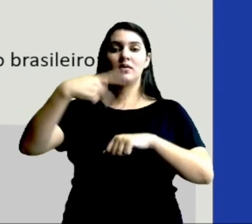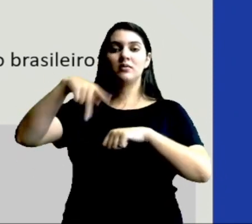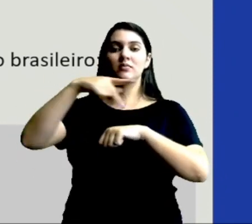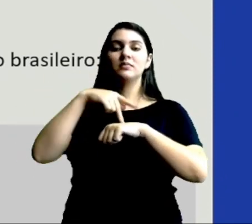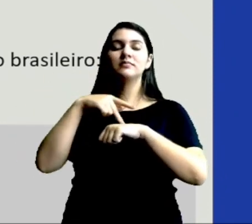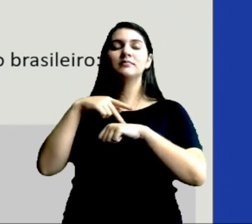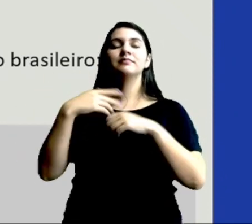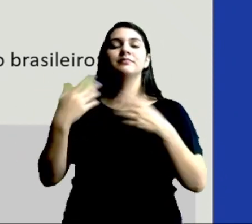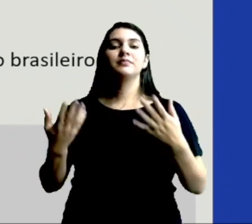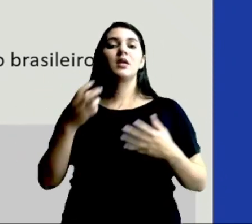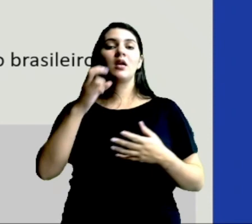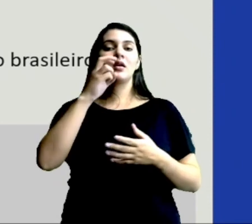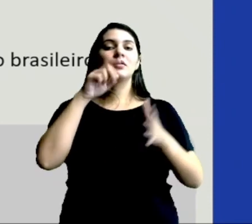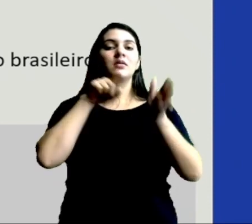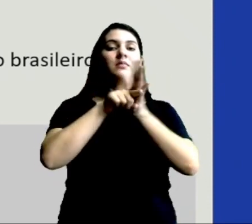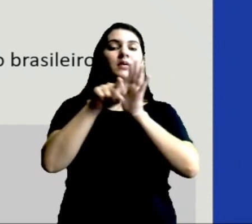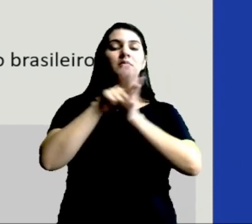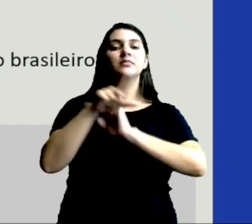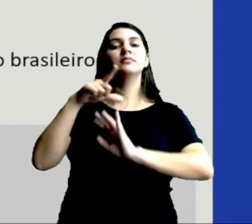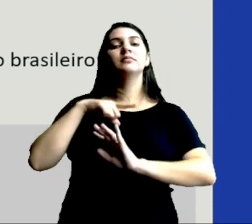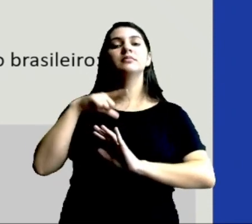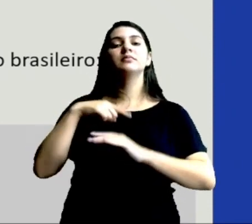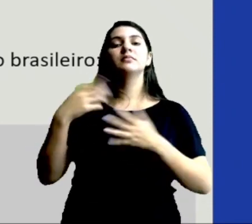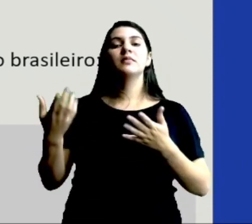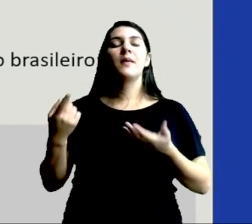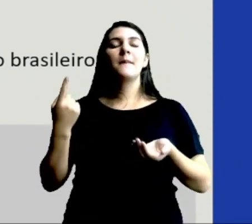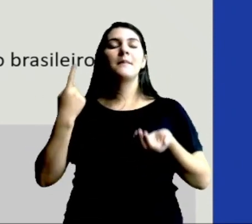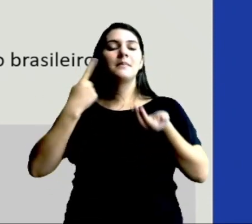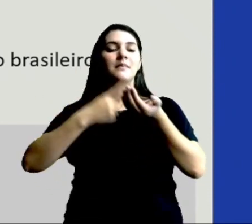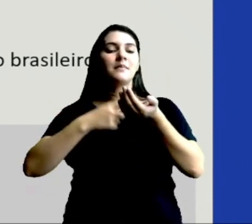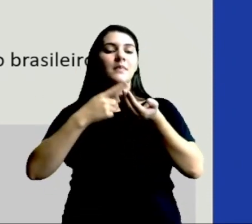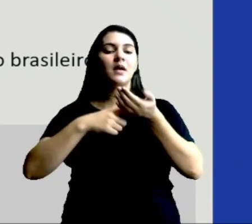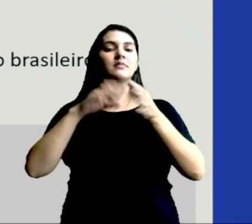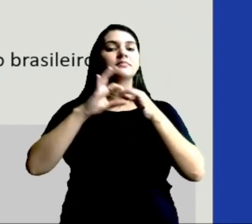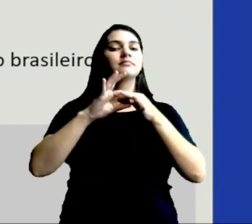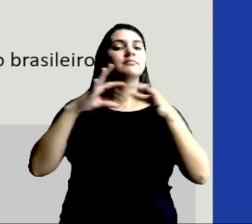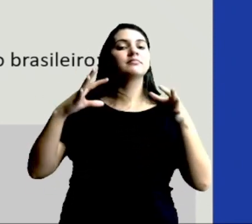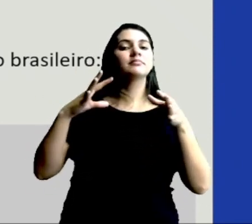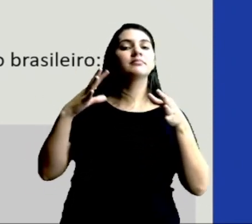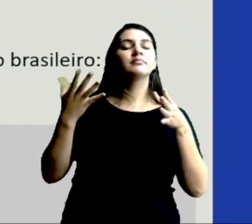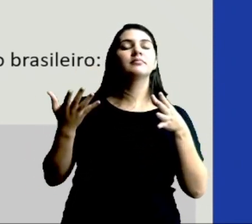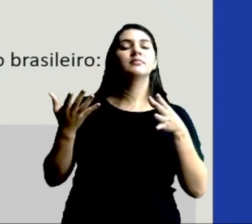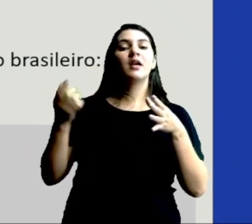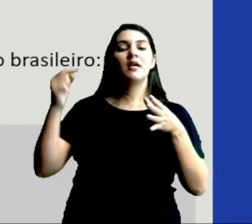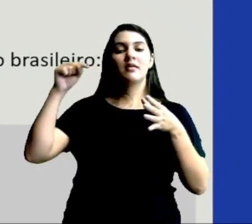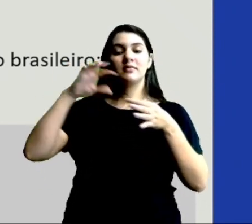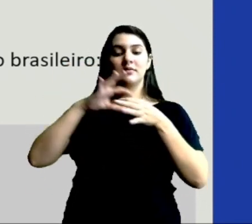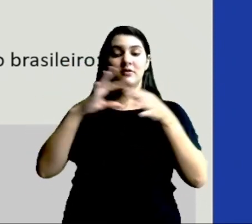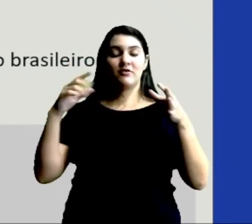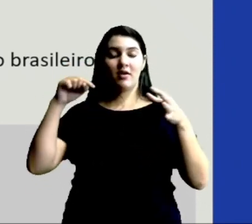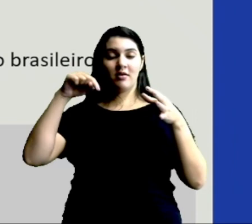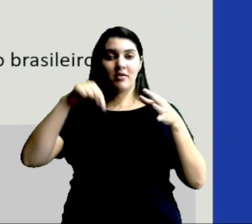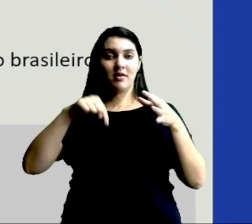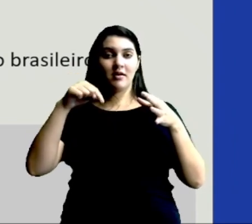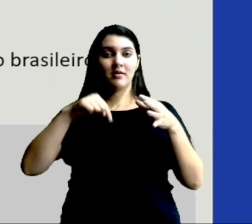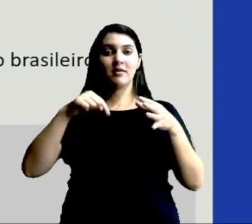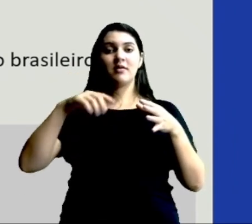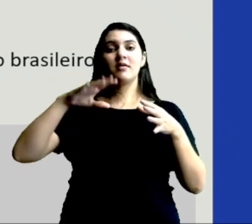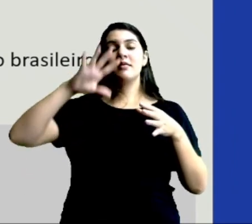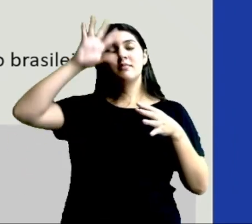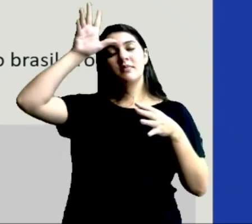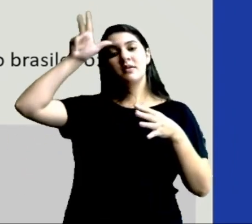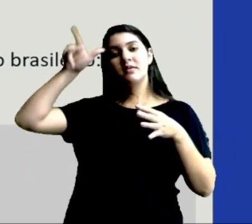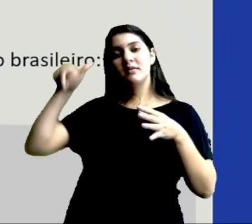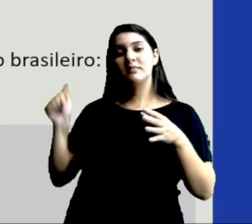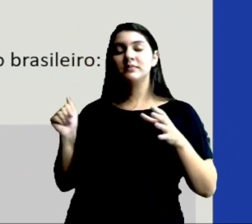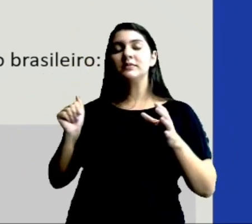quinto quesito, temos aqui: marque o que foi deixado pelos africanos de herança para a formação do